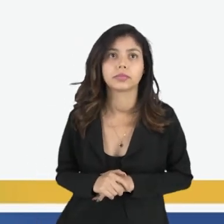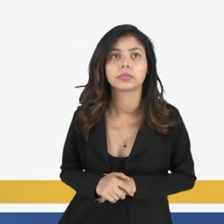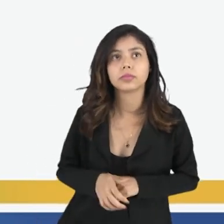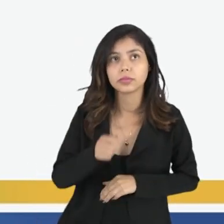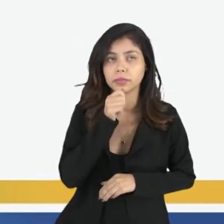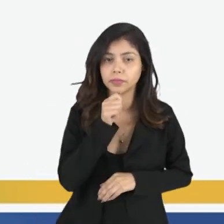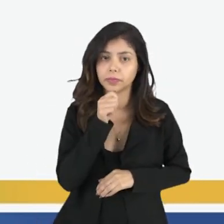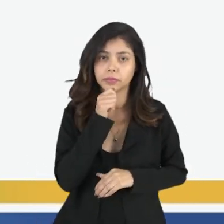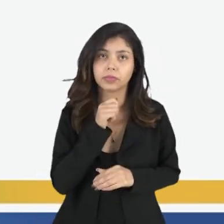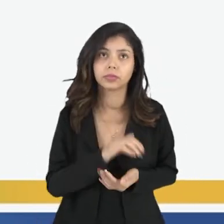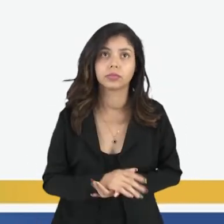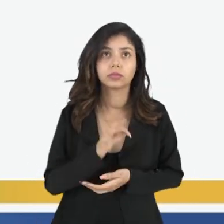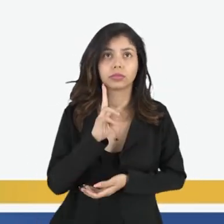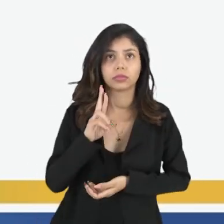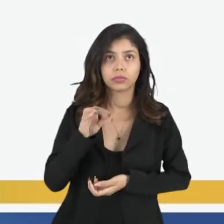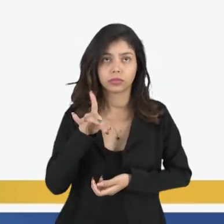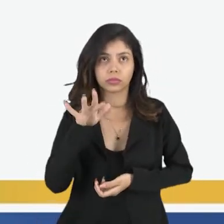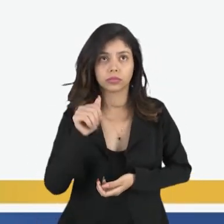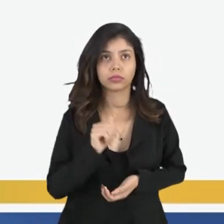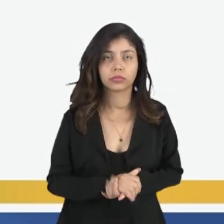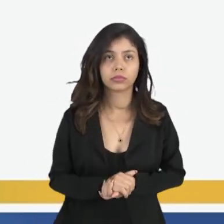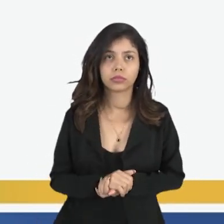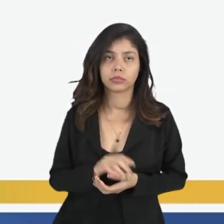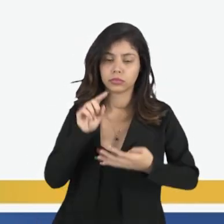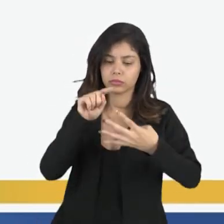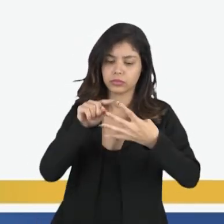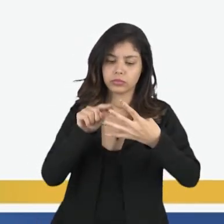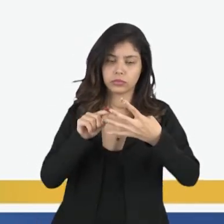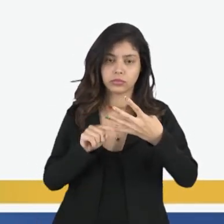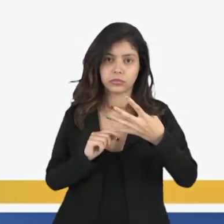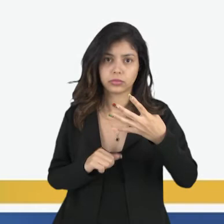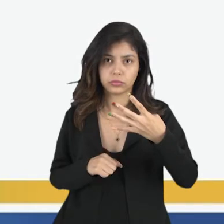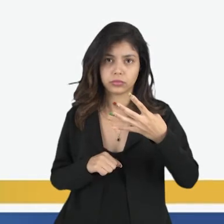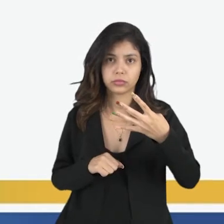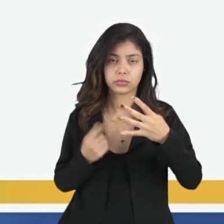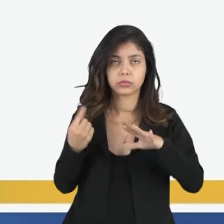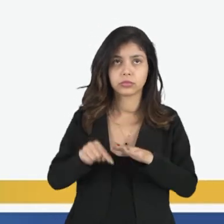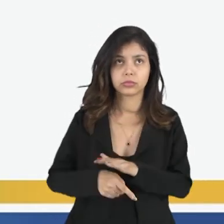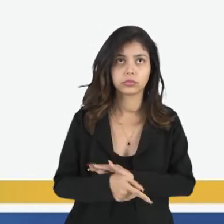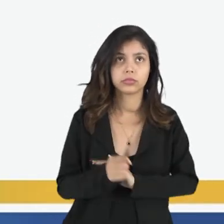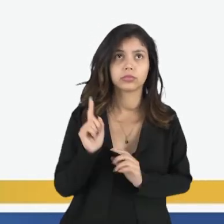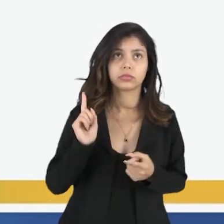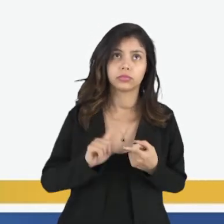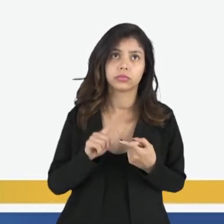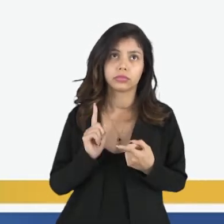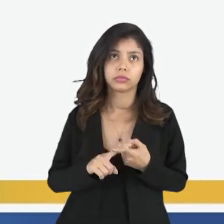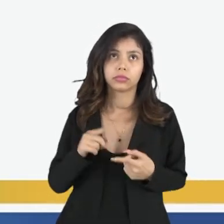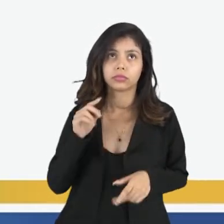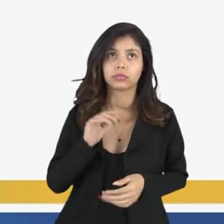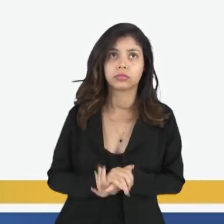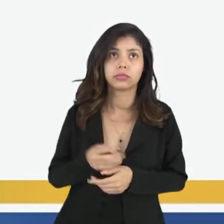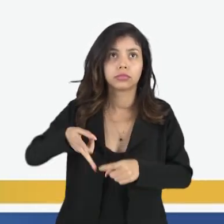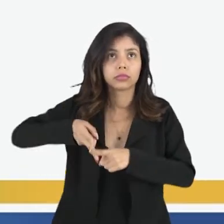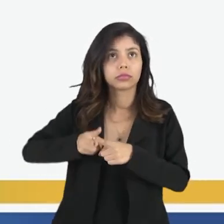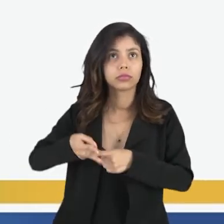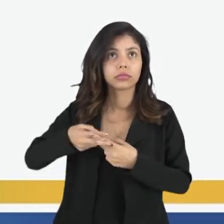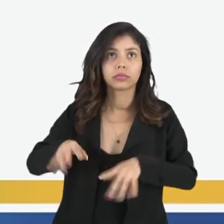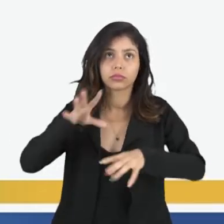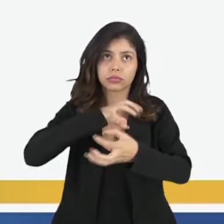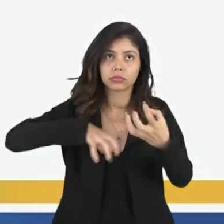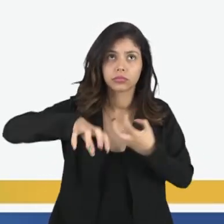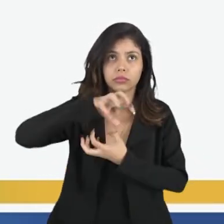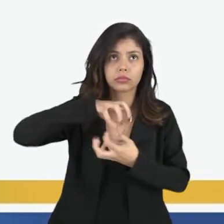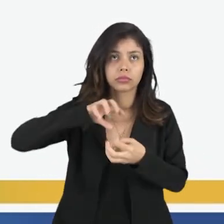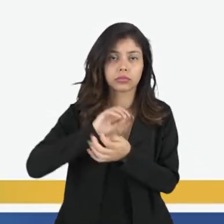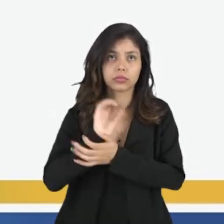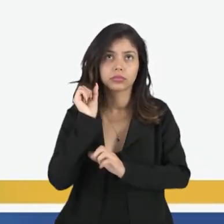Ainda falando sobre a termodinâmica, nós vamos ter 4 situações dentro dela. A primeira dela é a máquinas térmicas e a